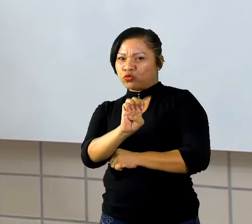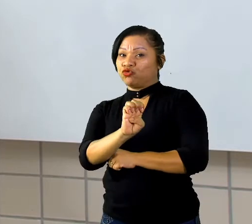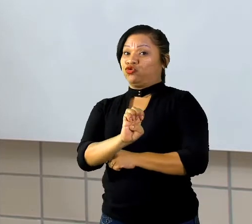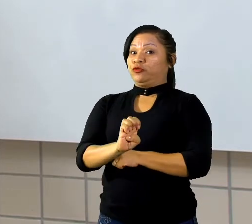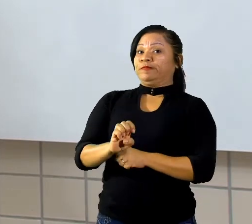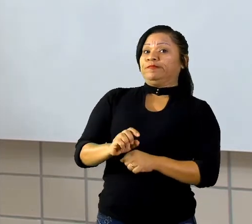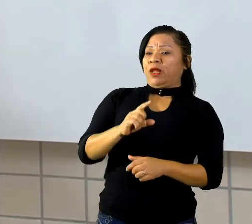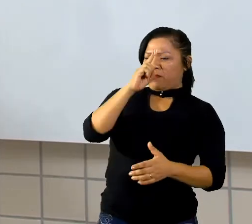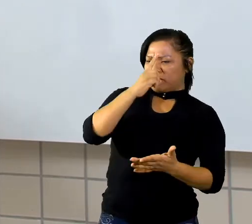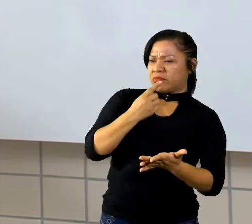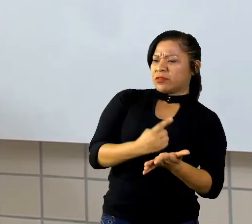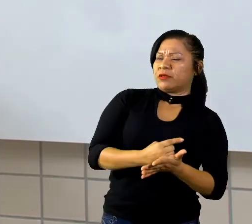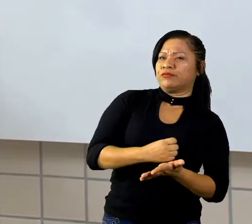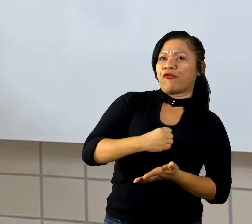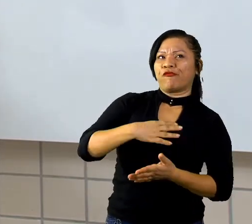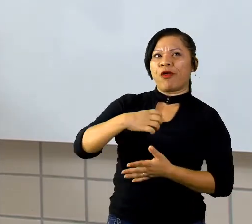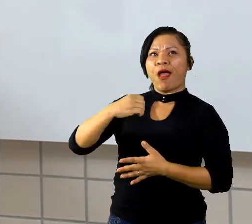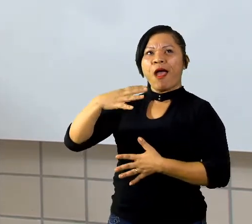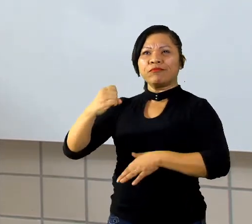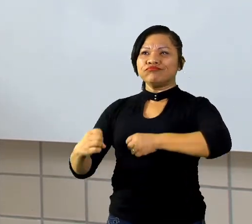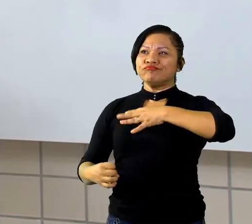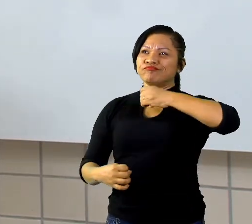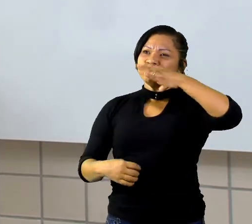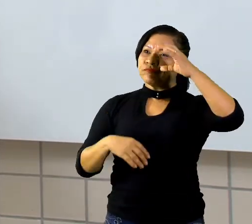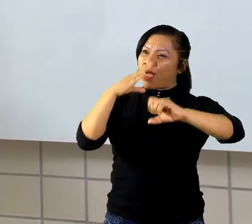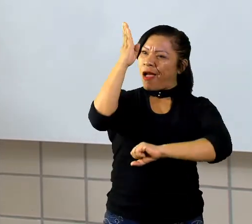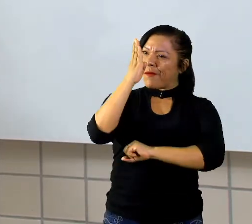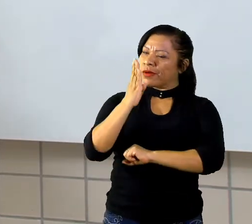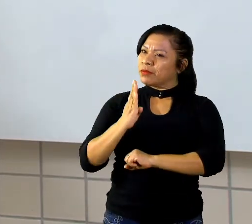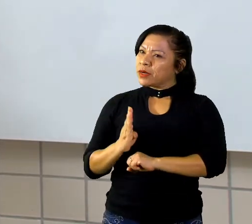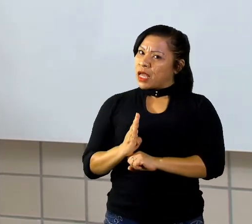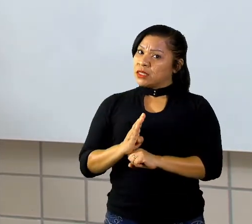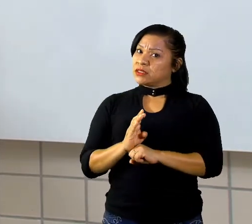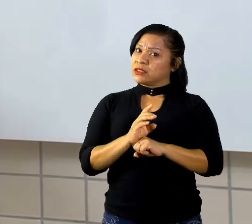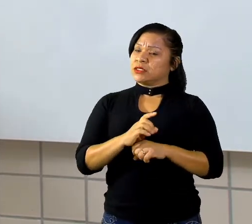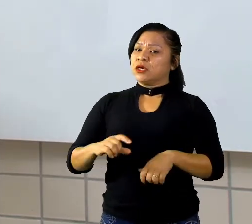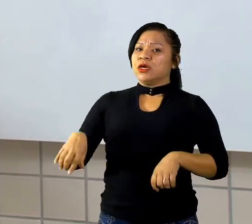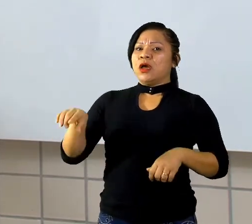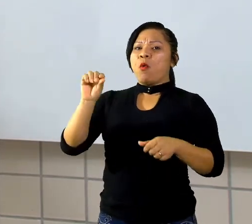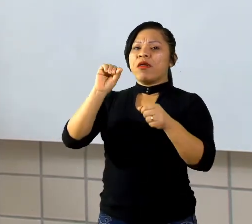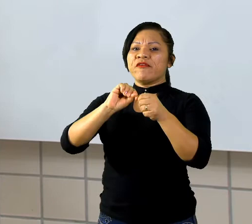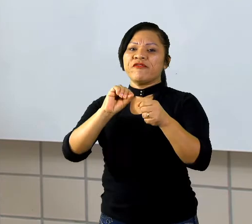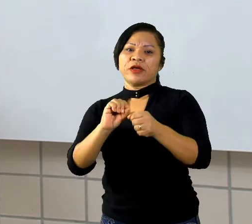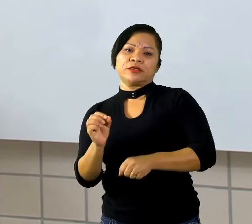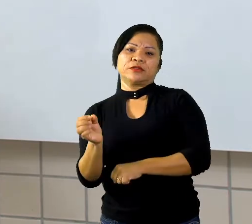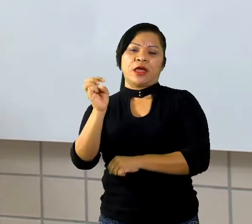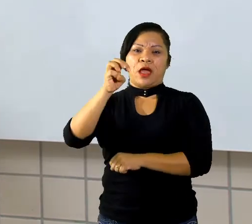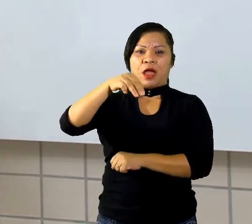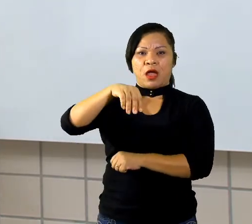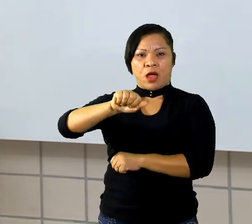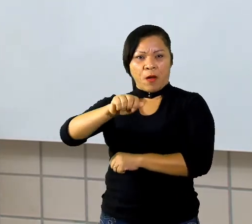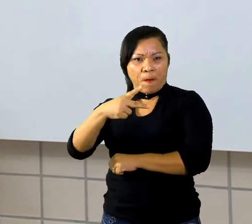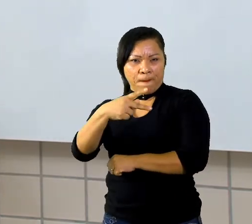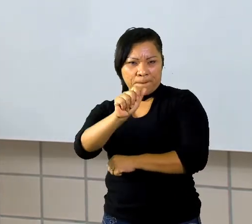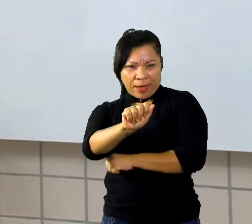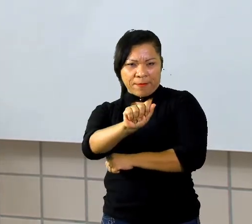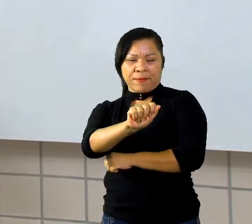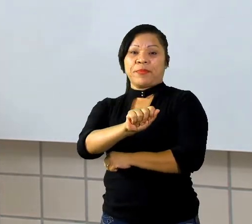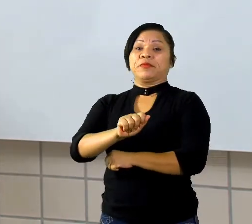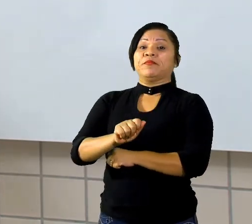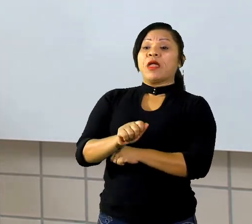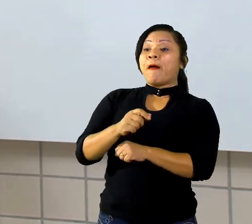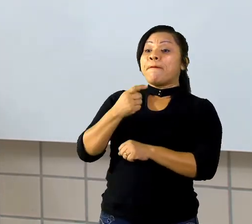viajar pelo Brasil e construir um mapa para poder identificar as regiões que o